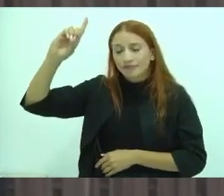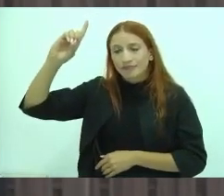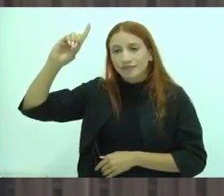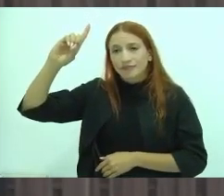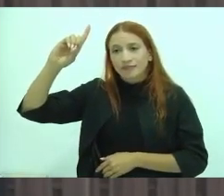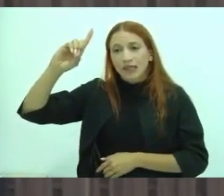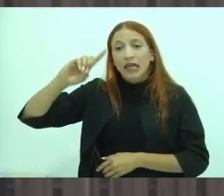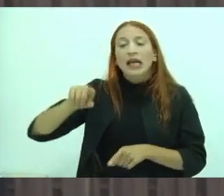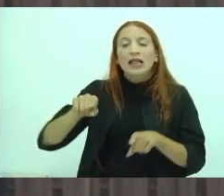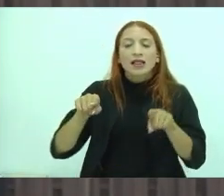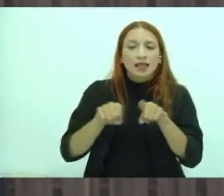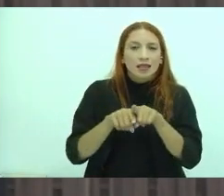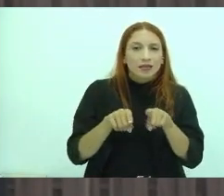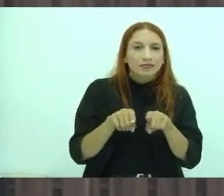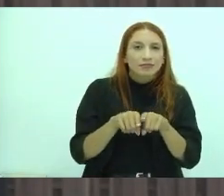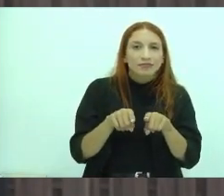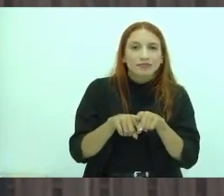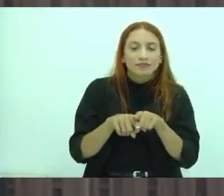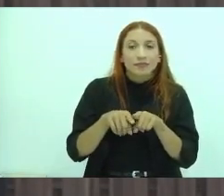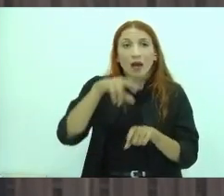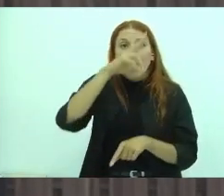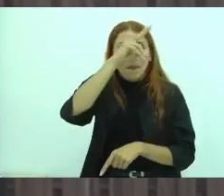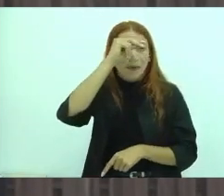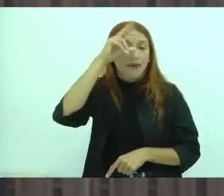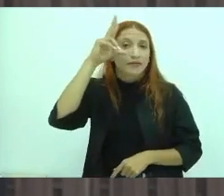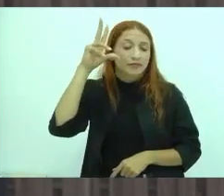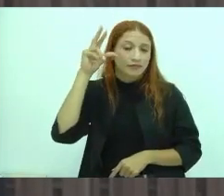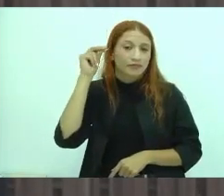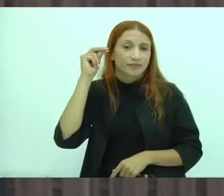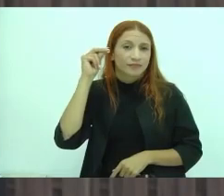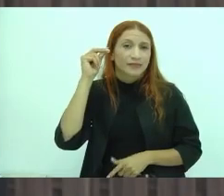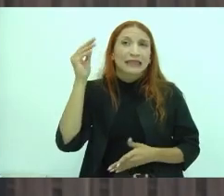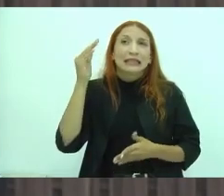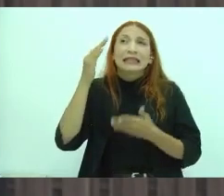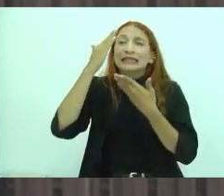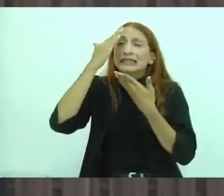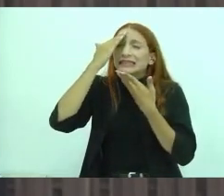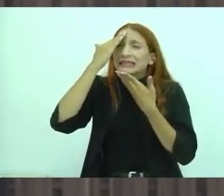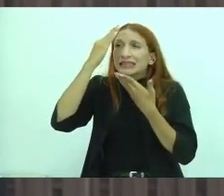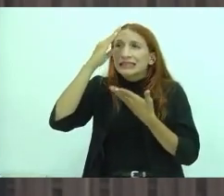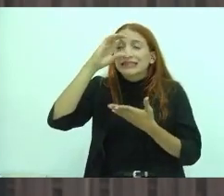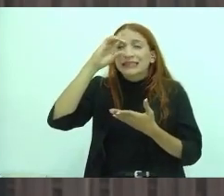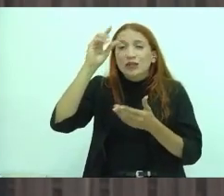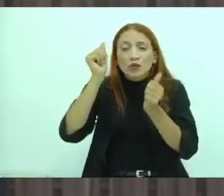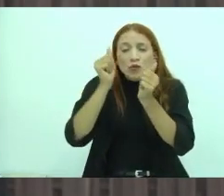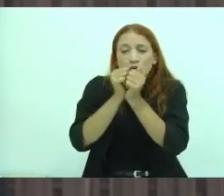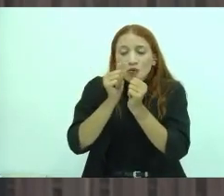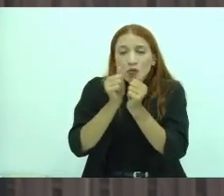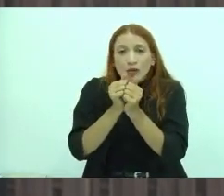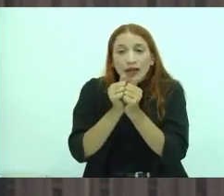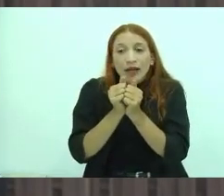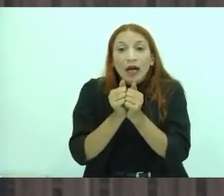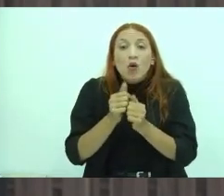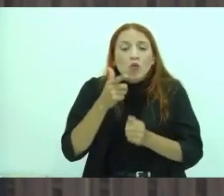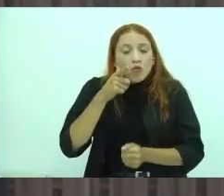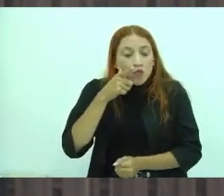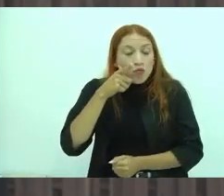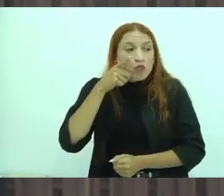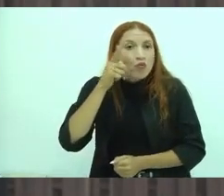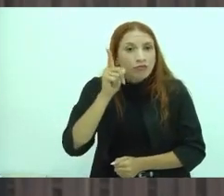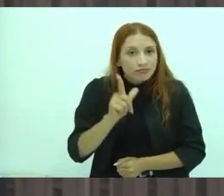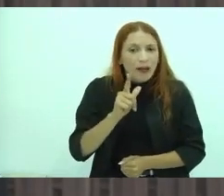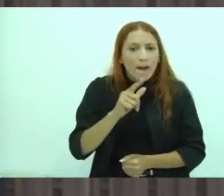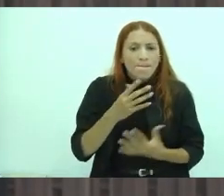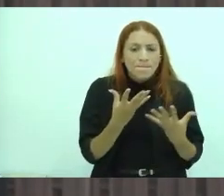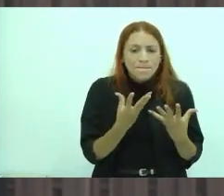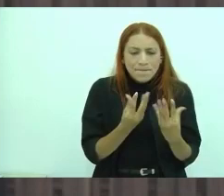isso, e agradecer ao nosso prefeito, que graças a ele nós conseguimos grandes